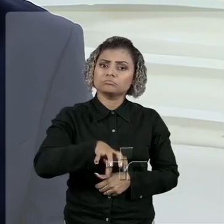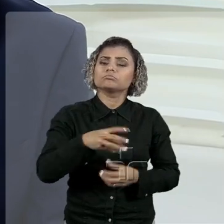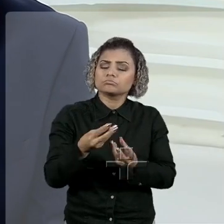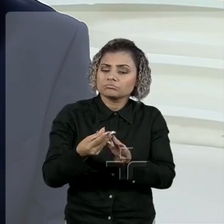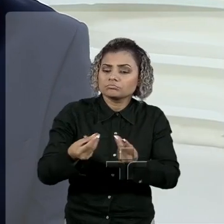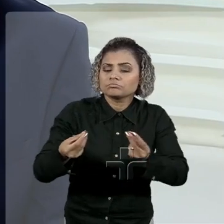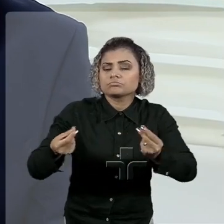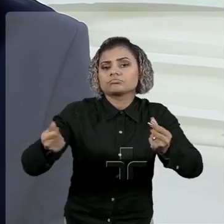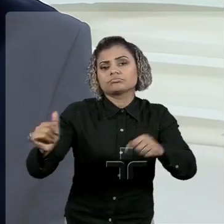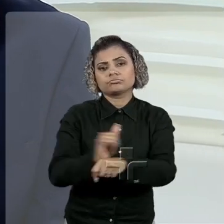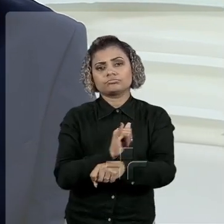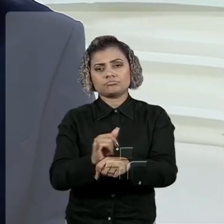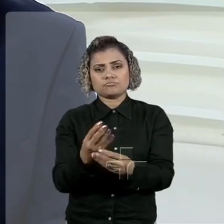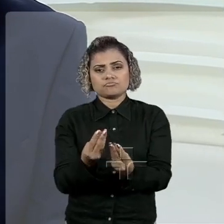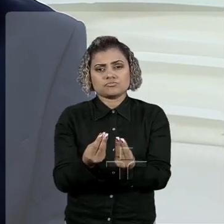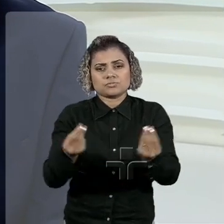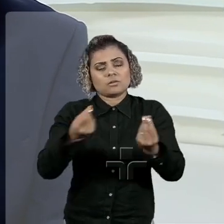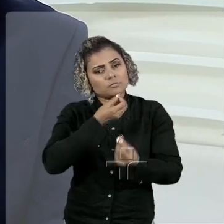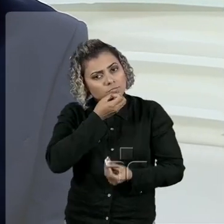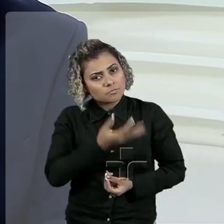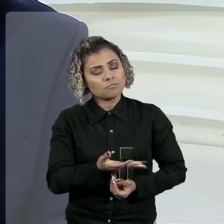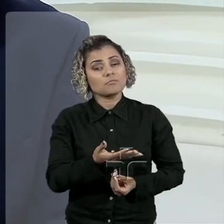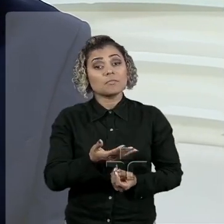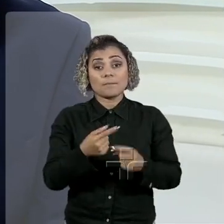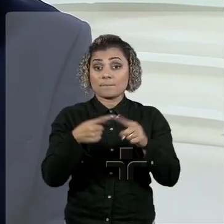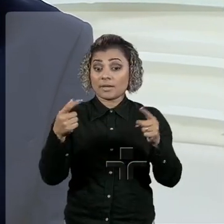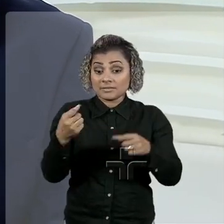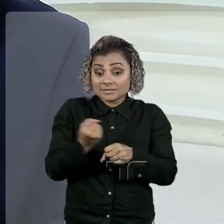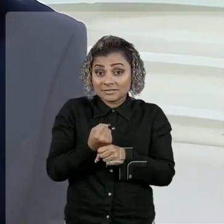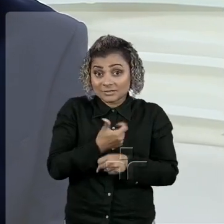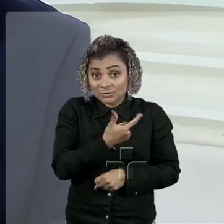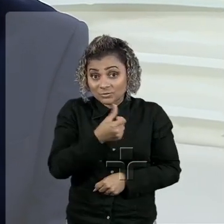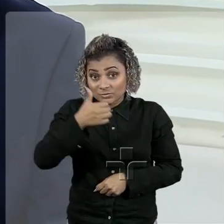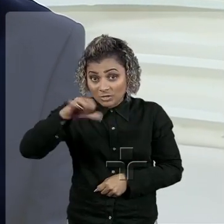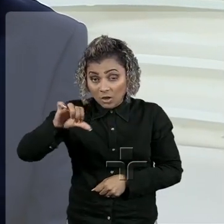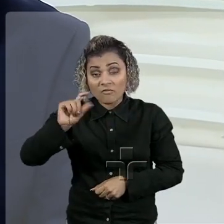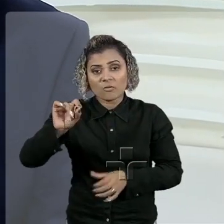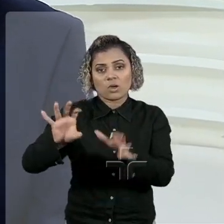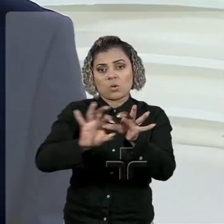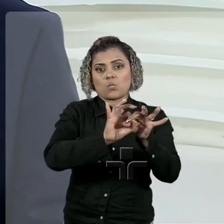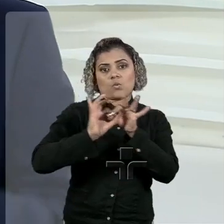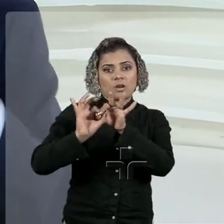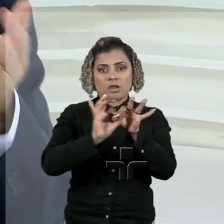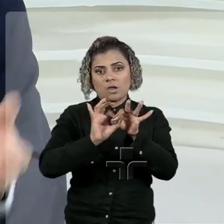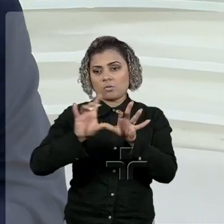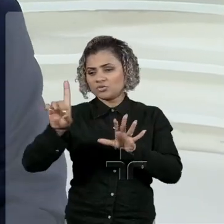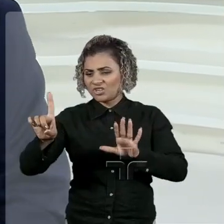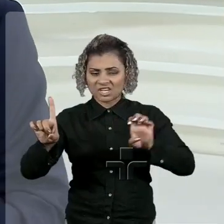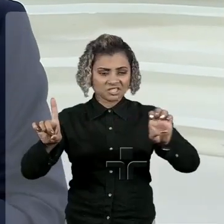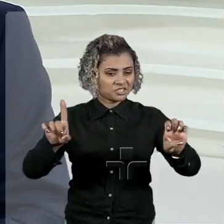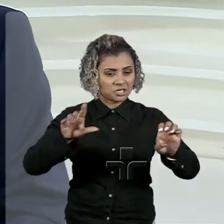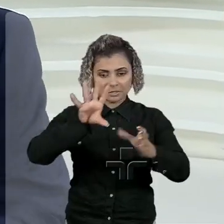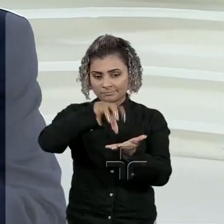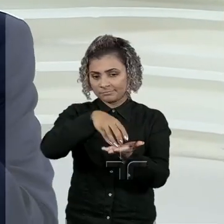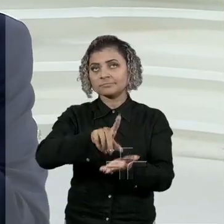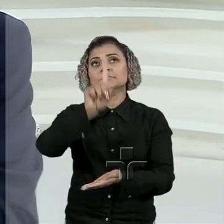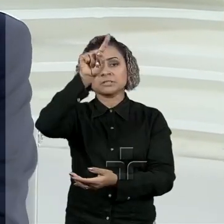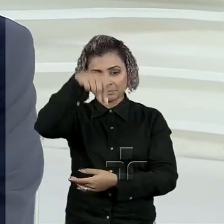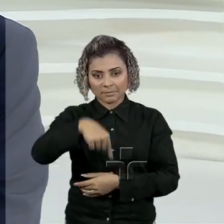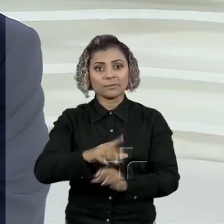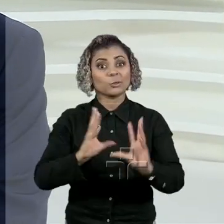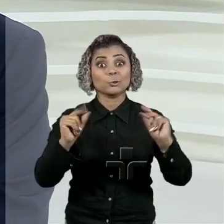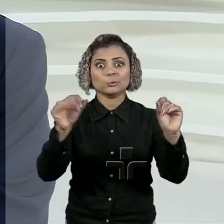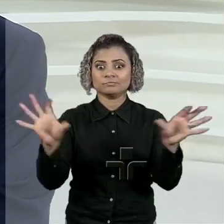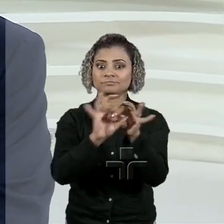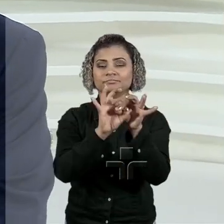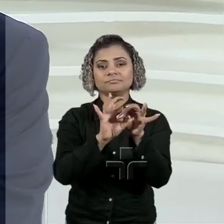aprimorar o mecanismo, mas é fundamental que este ano seja um ano de união de todas as frentes, da direita, da esquerda, de cima, de baixo, que a gente